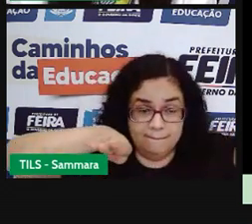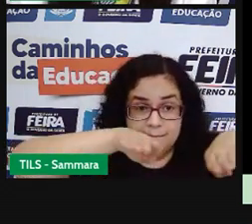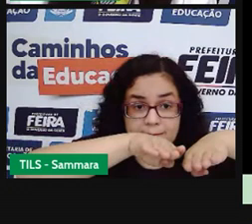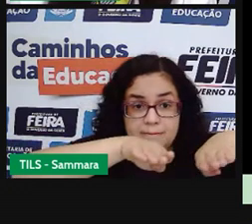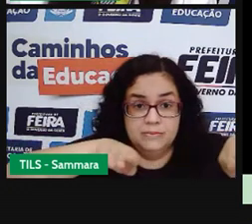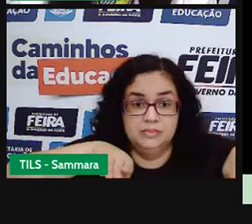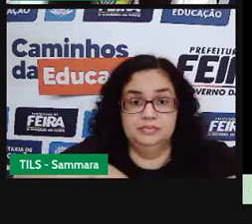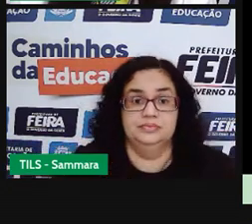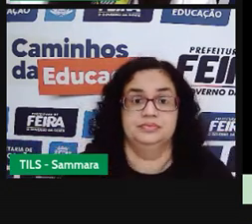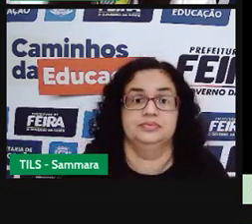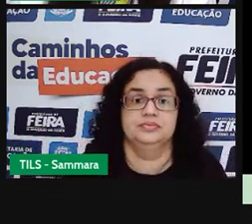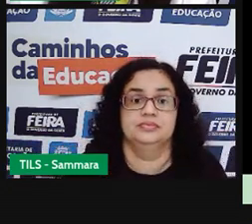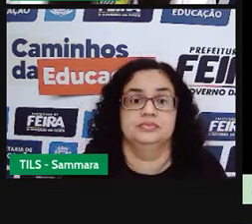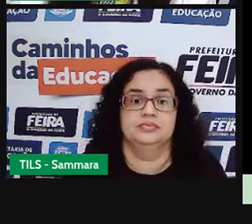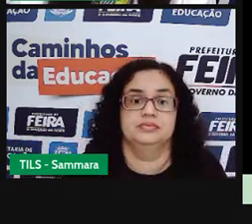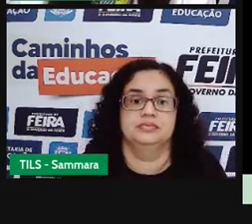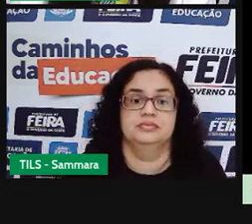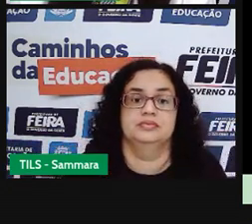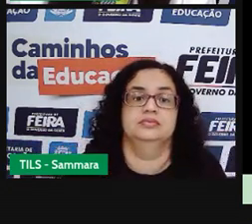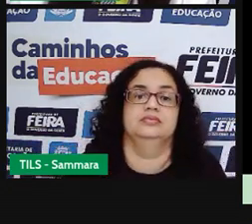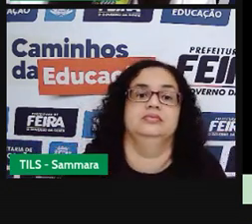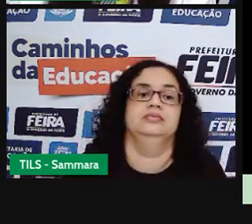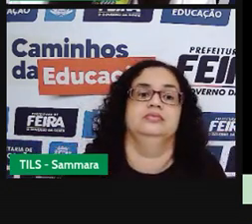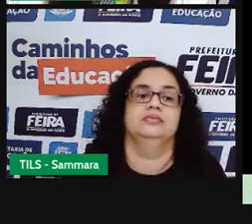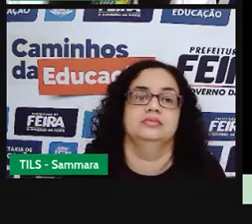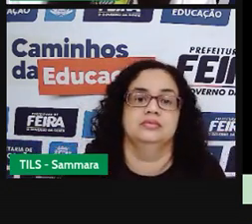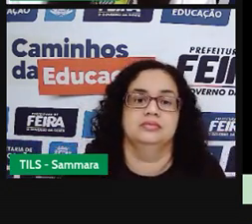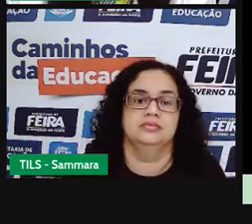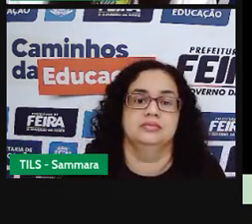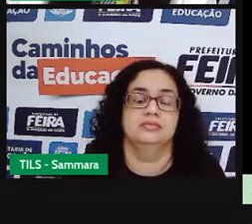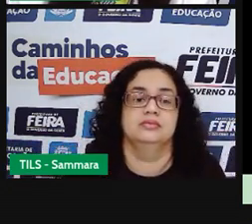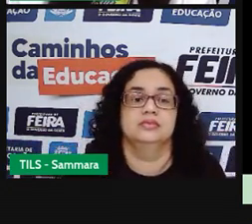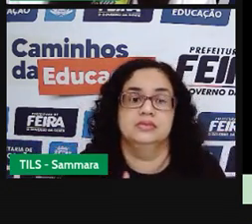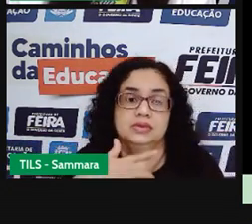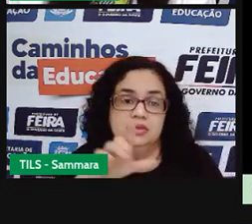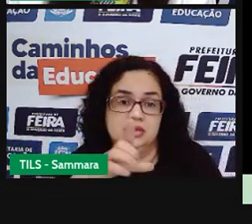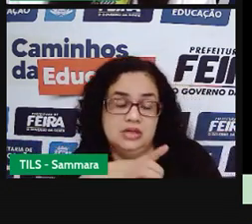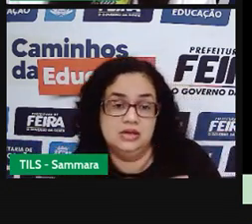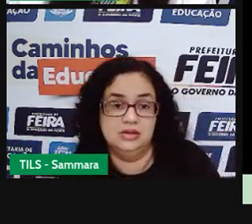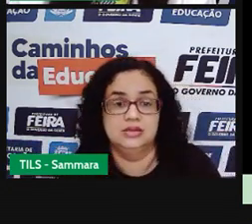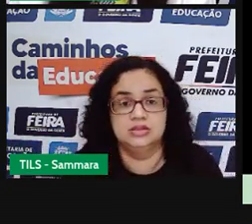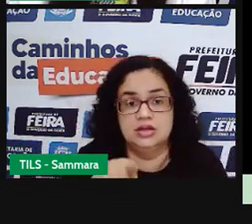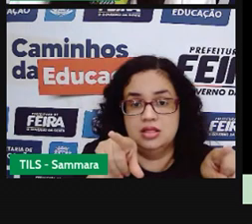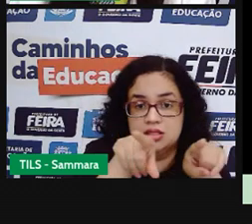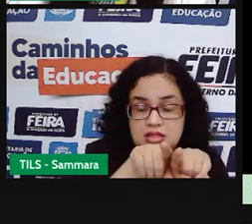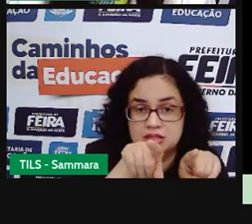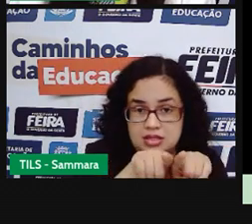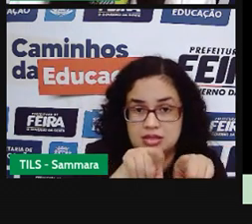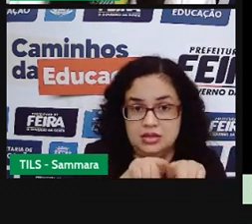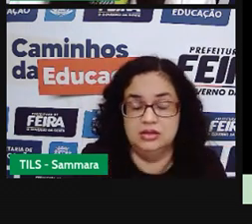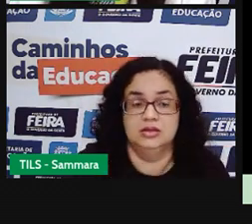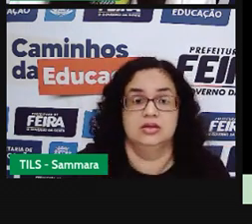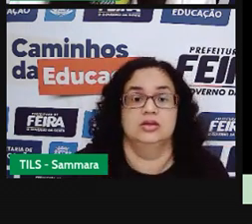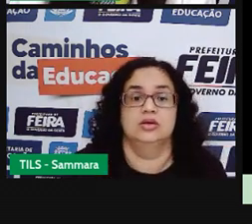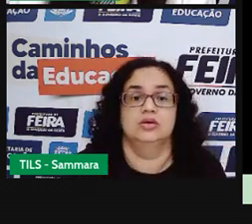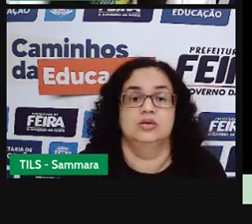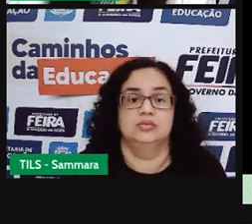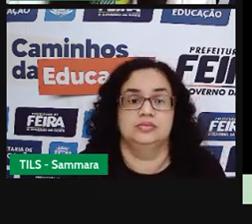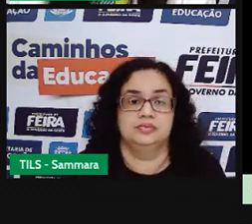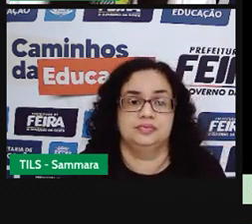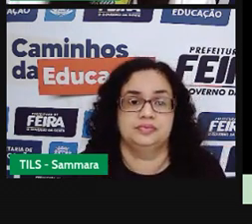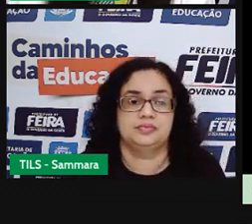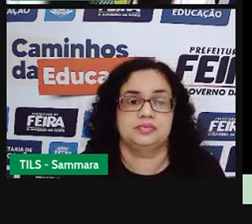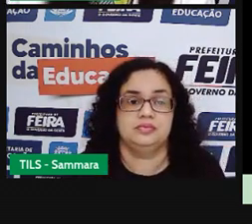e vai sair a gente traz também as figuras que não são consideradas aí não são poliedros não poliedros